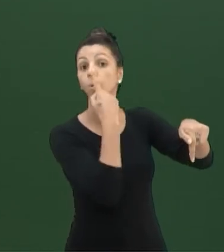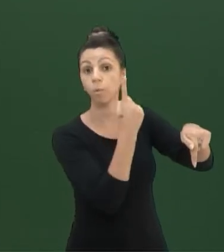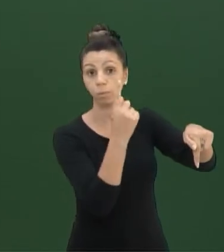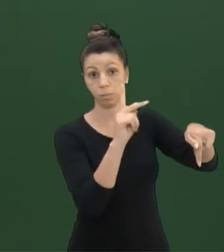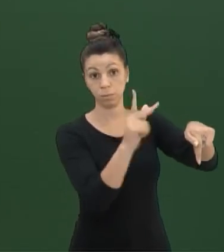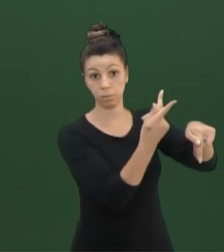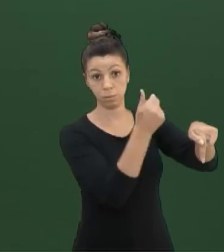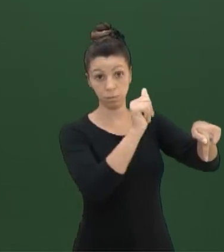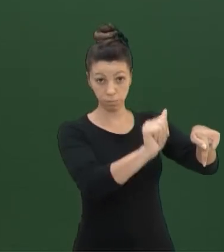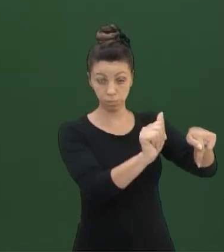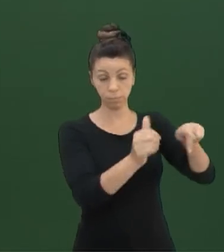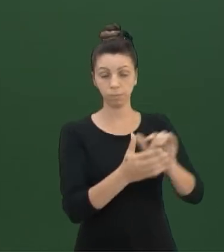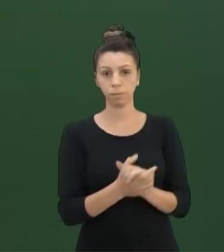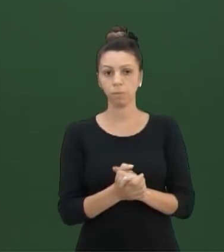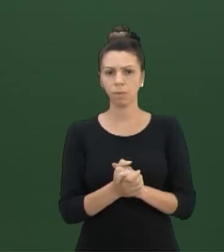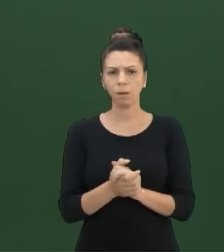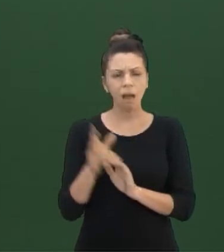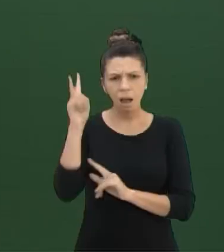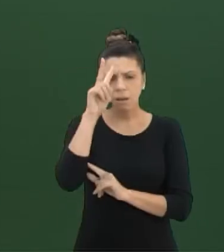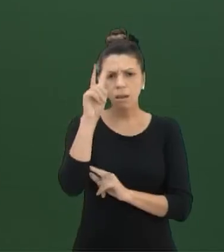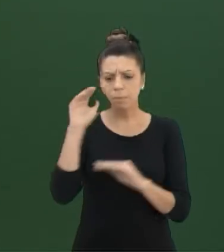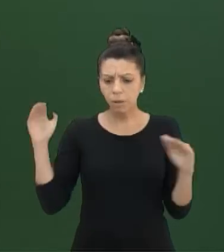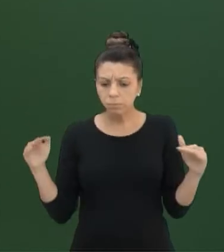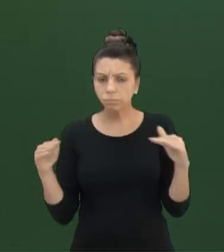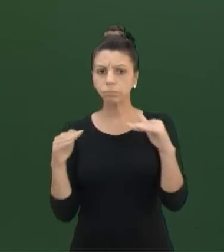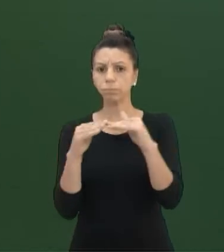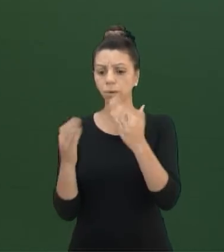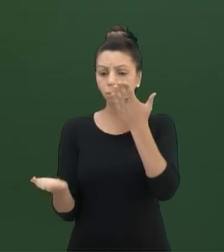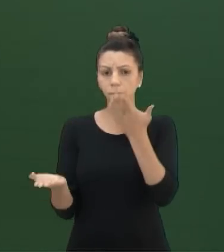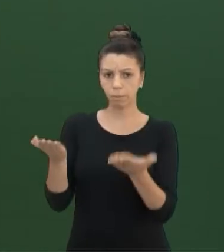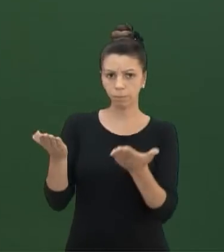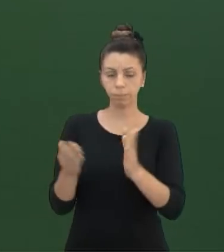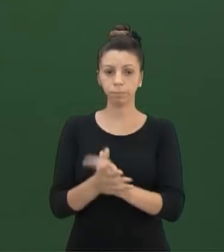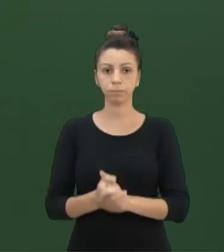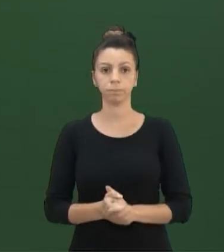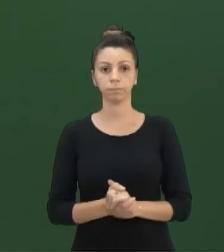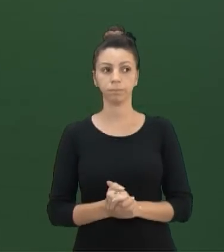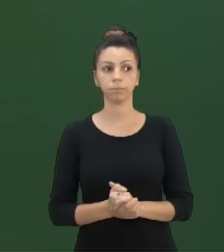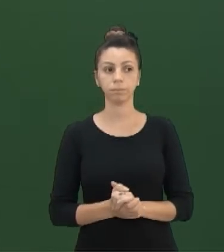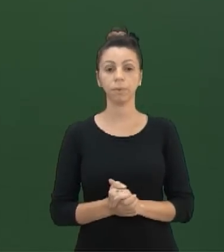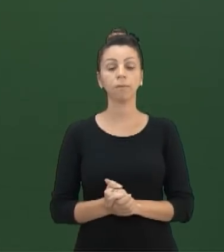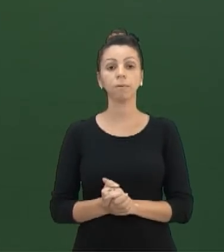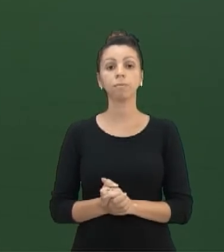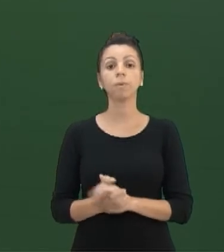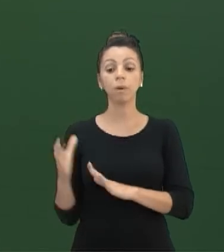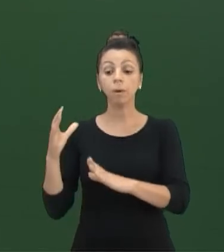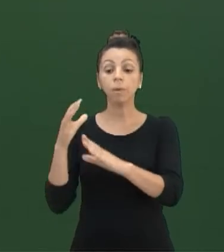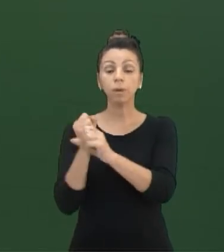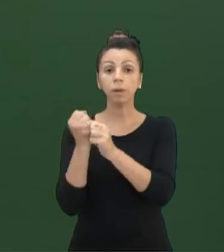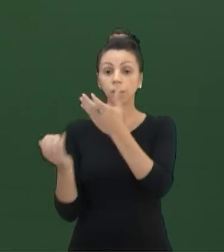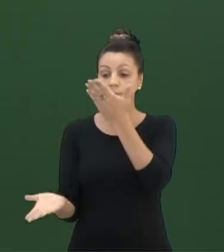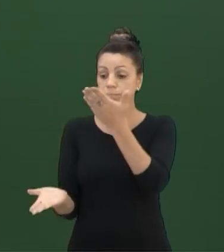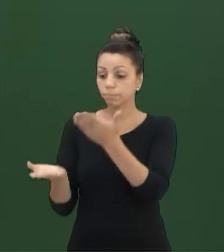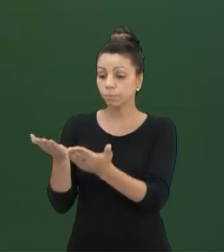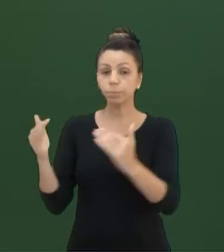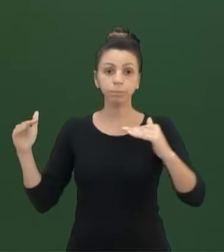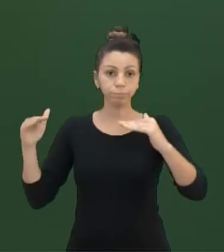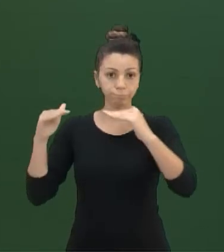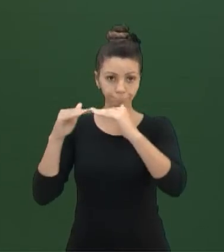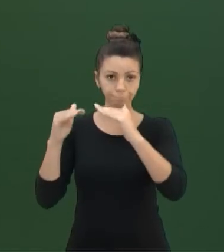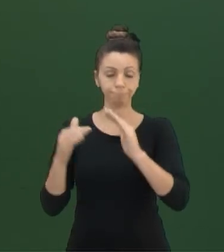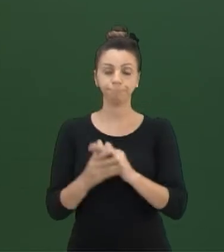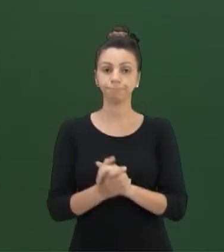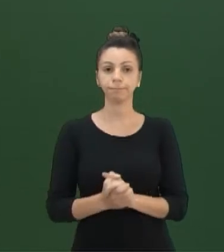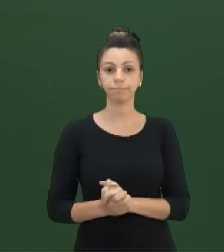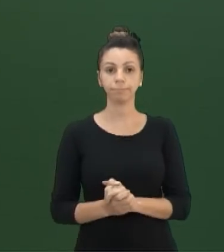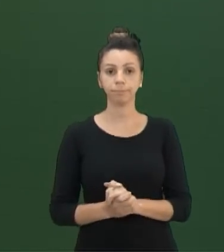tudo na base da proporção? A mesma história agora. Vamos ter que calcular a proporção. Então, a